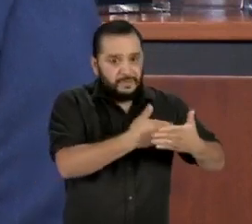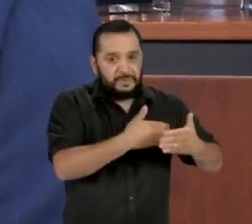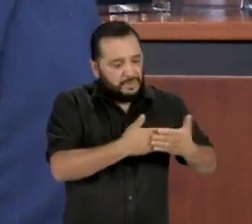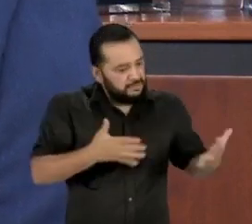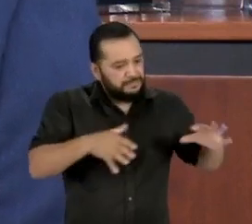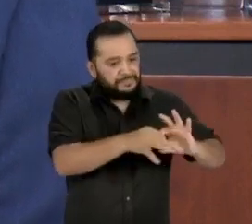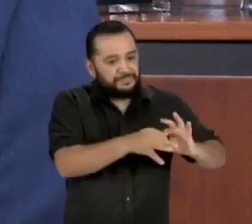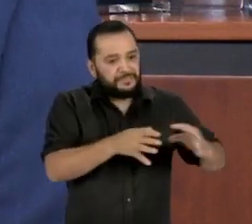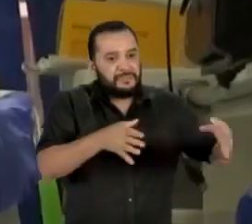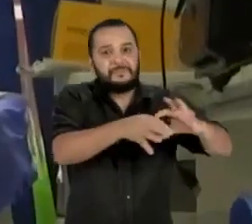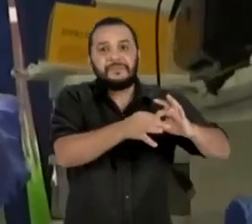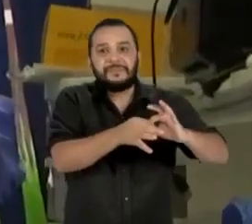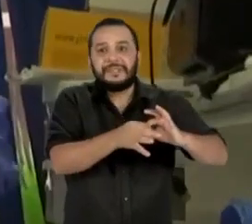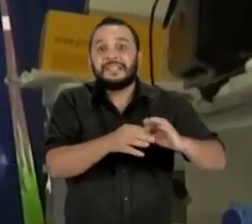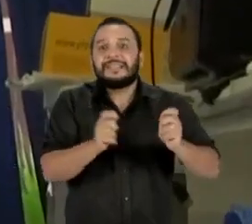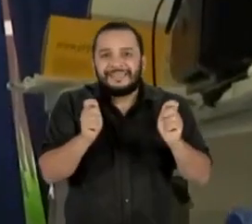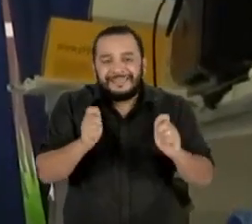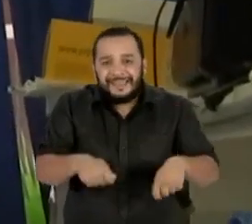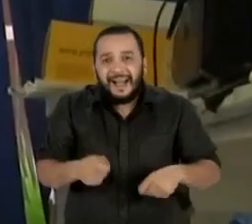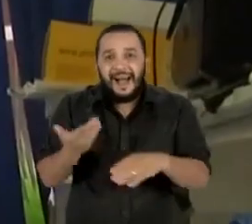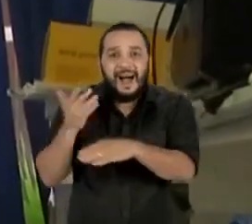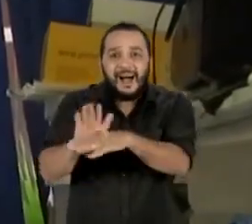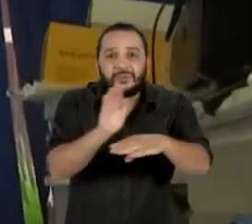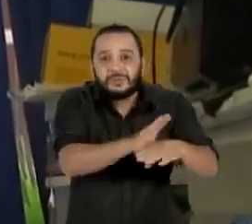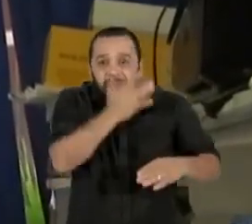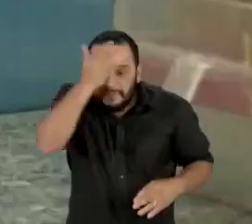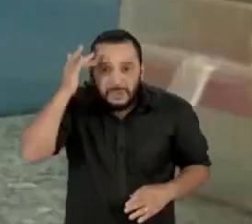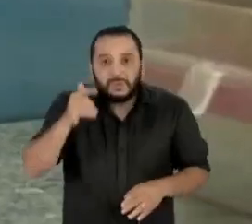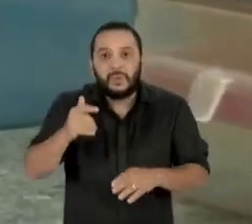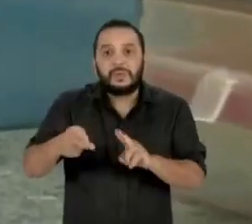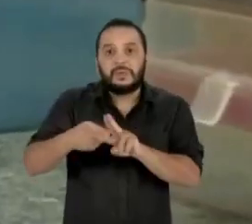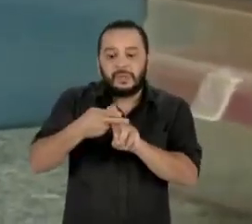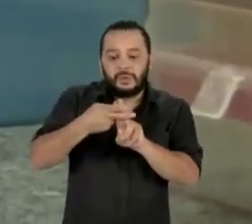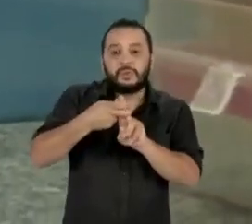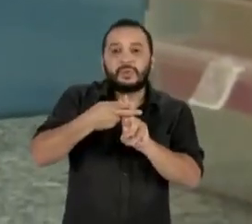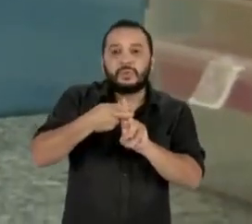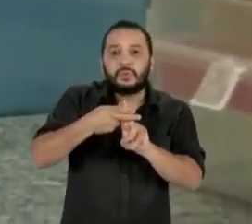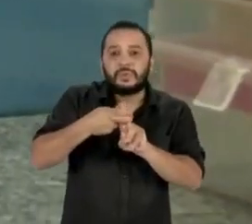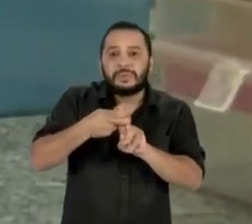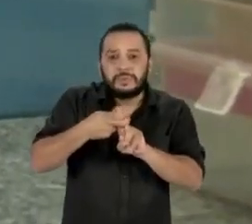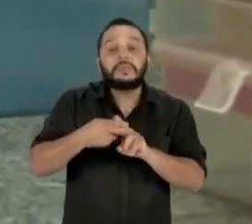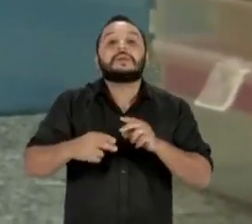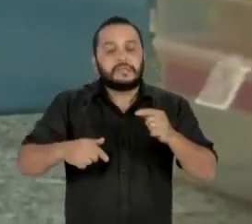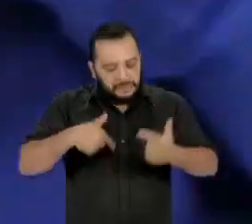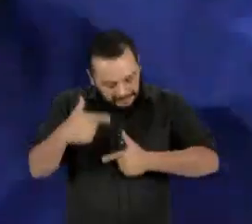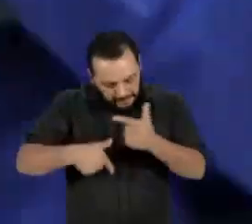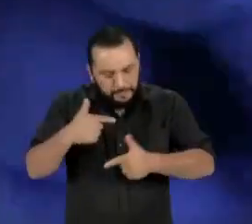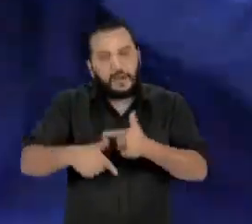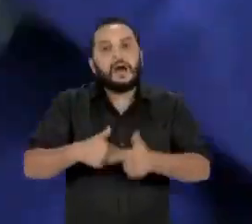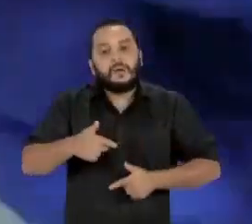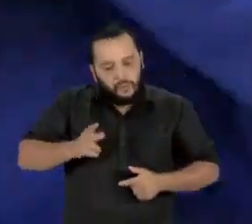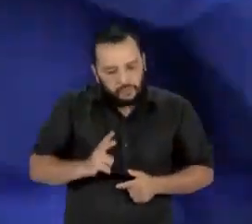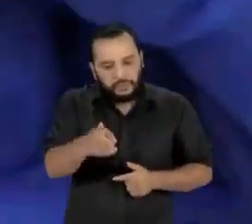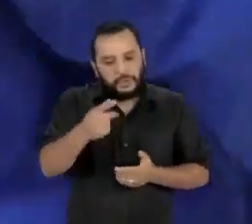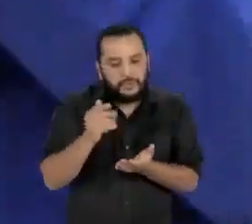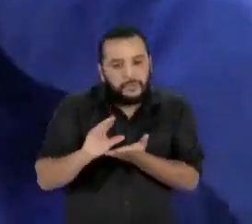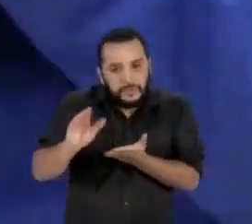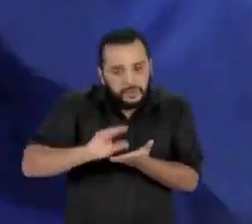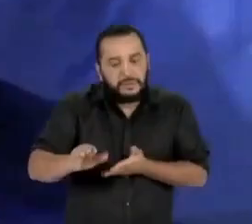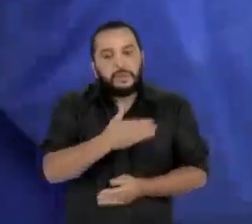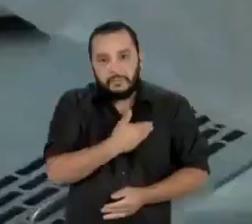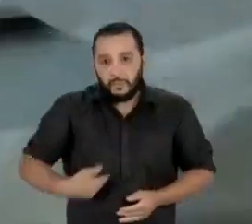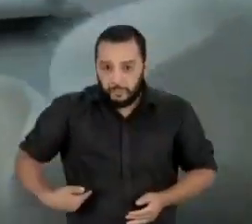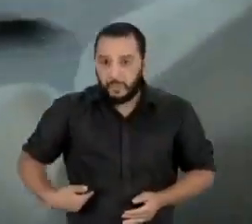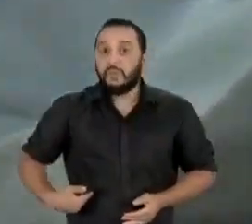para o paciente SUS. É para que trabalhos como esse possam continuar a ser feitos com investimentos públicos que um grupo